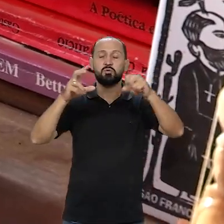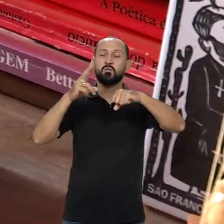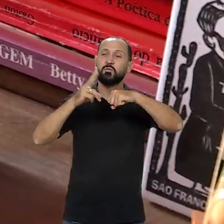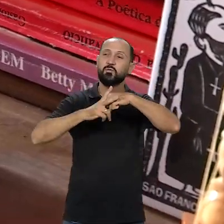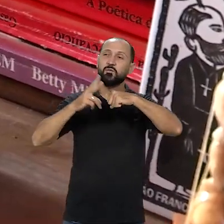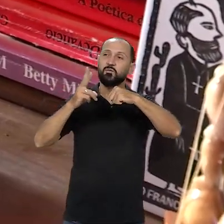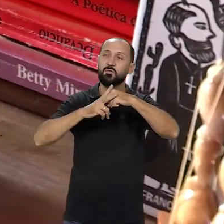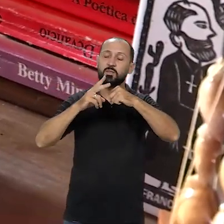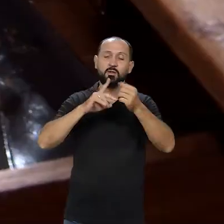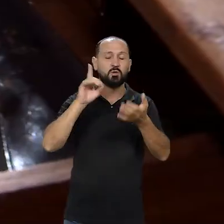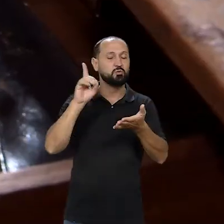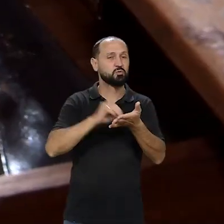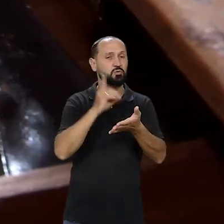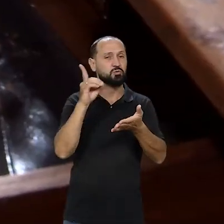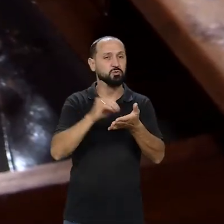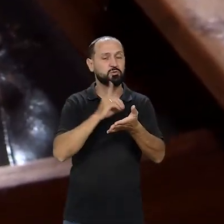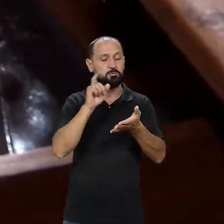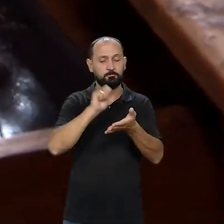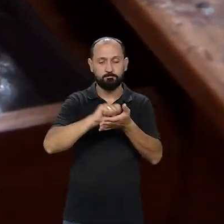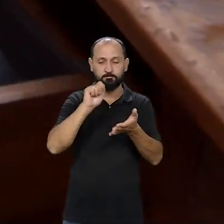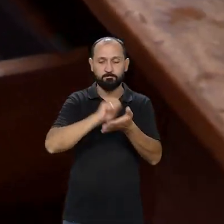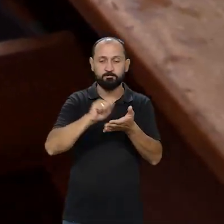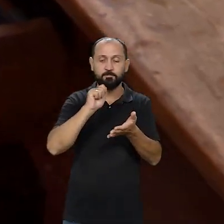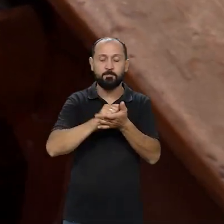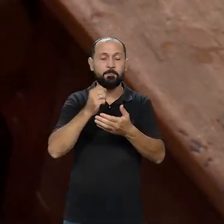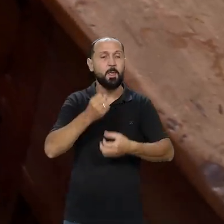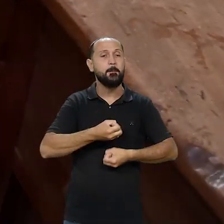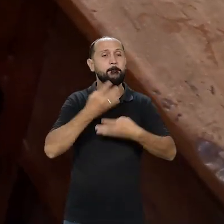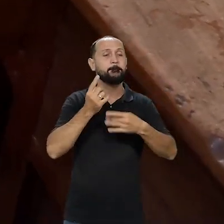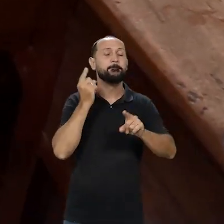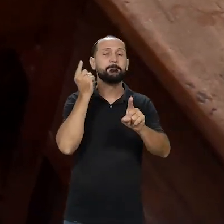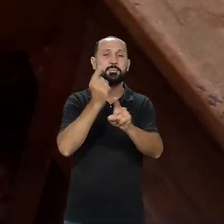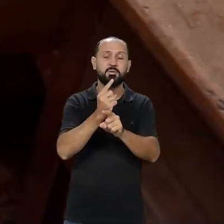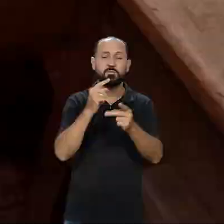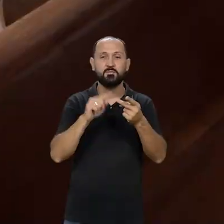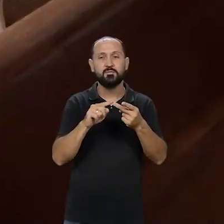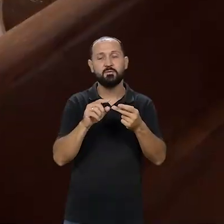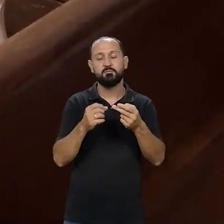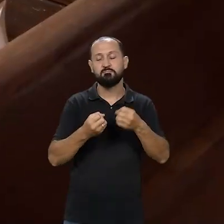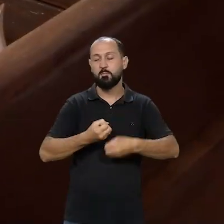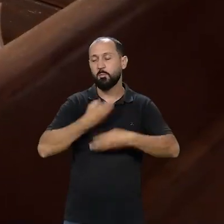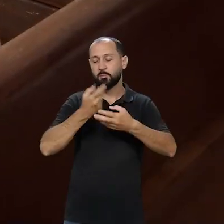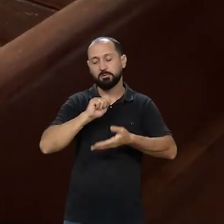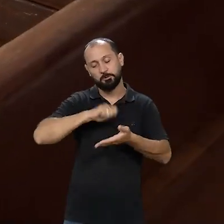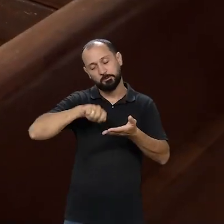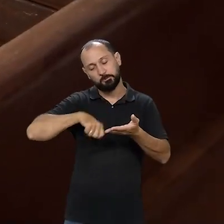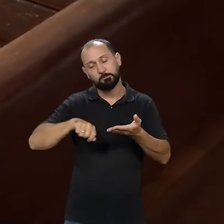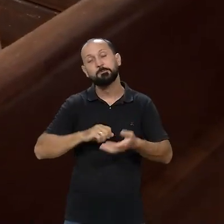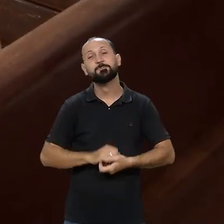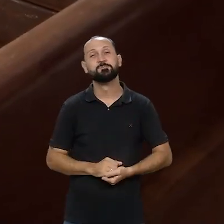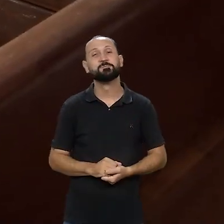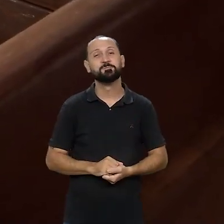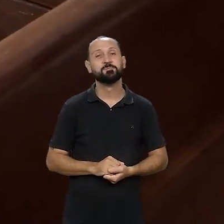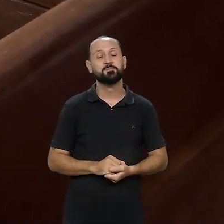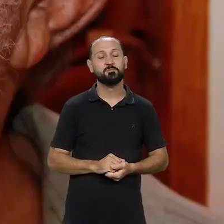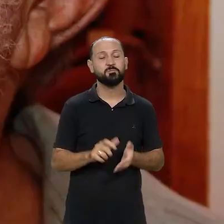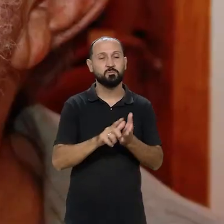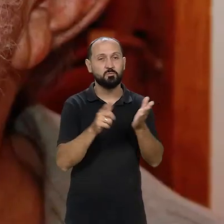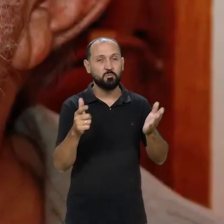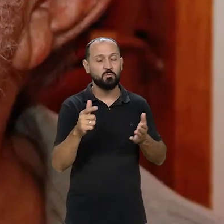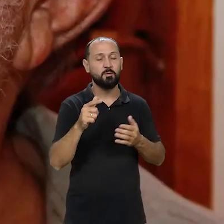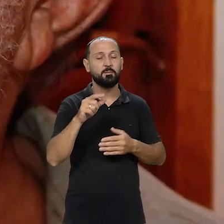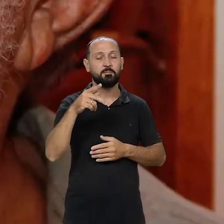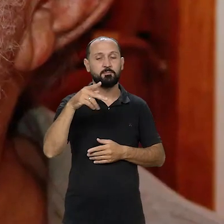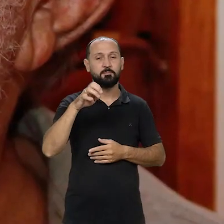juntando verbos, consultando dicionários, anotando achados poéticos, fazendo poesia.